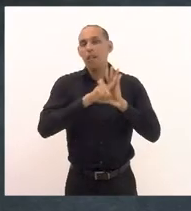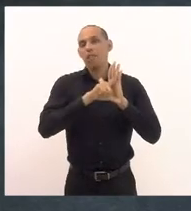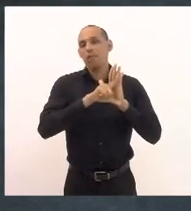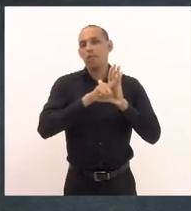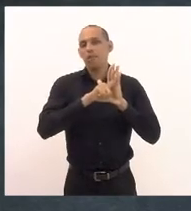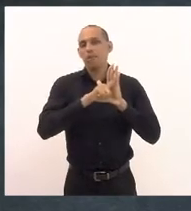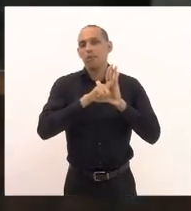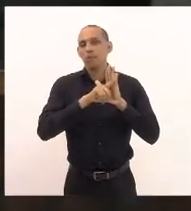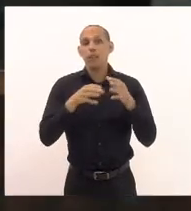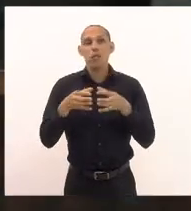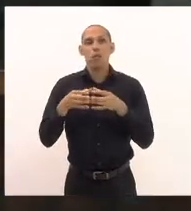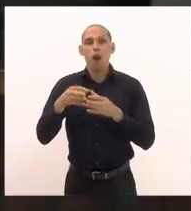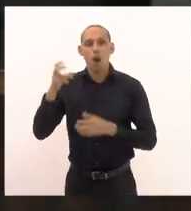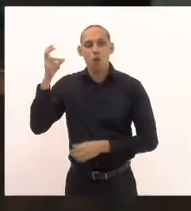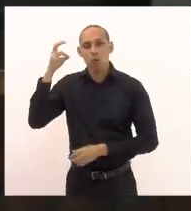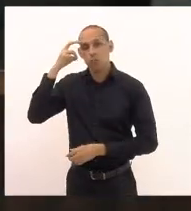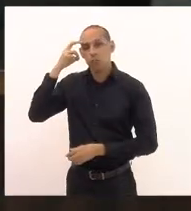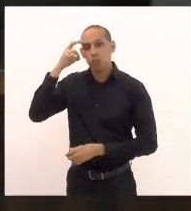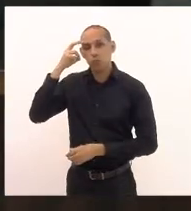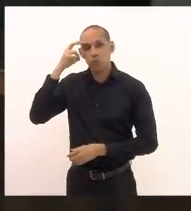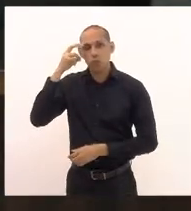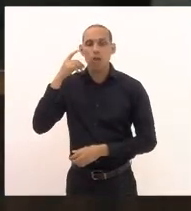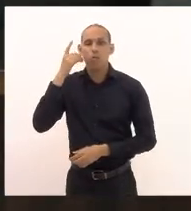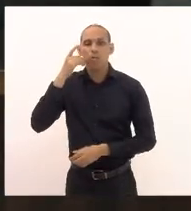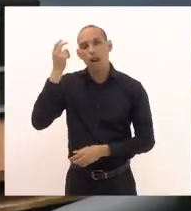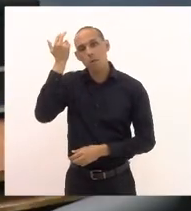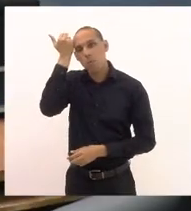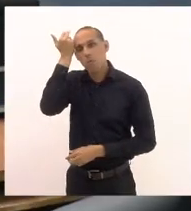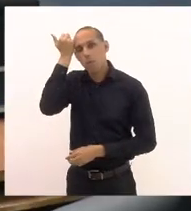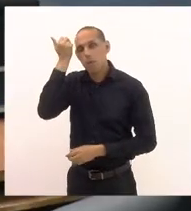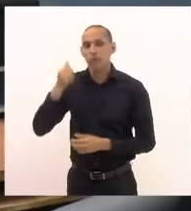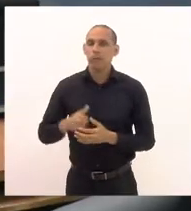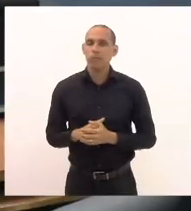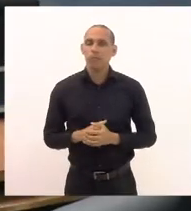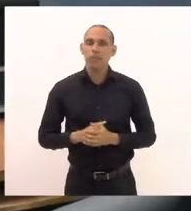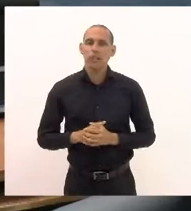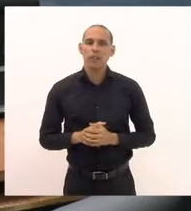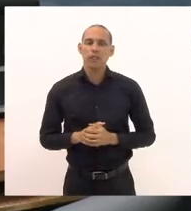Pela Comissão de Cultura, deputado Eliomar Coelho.